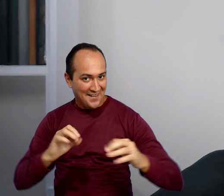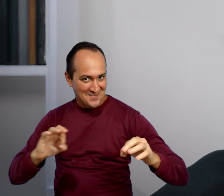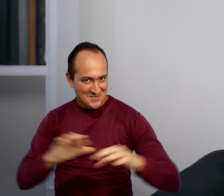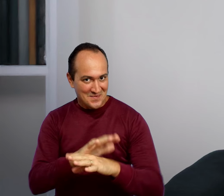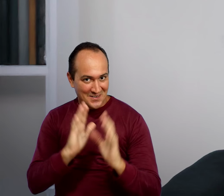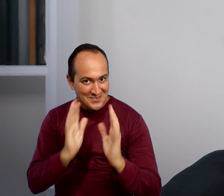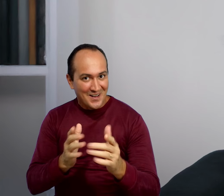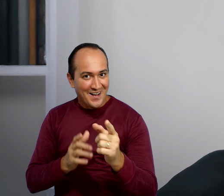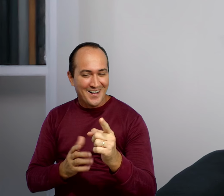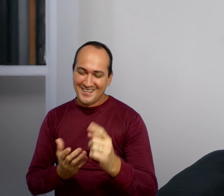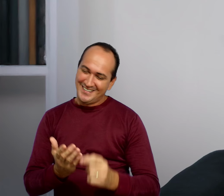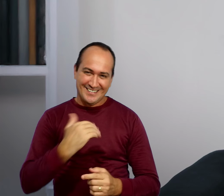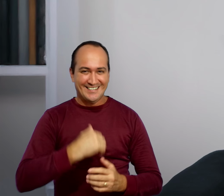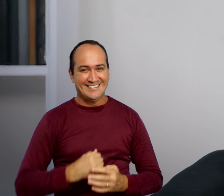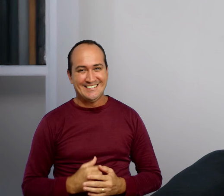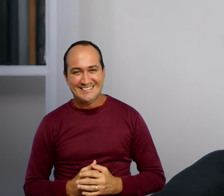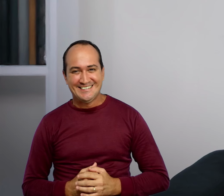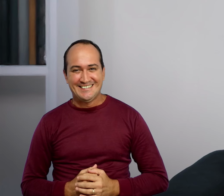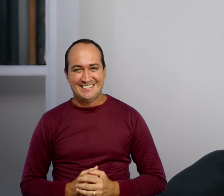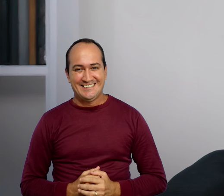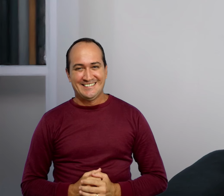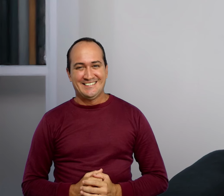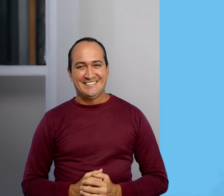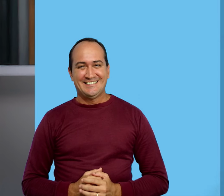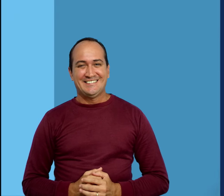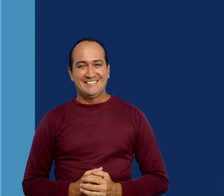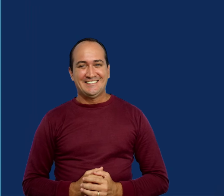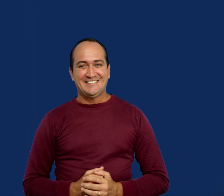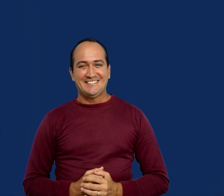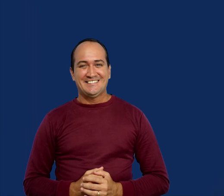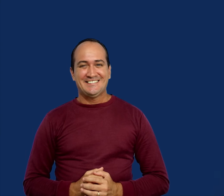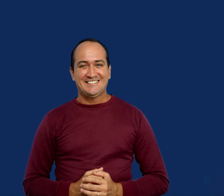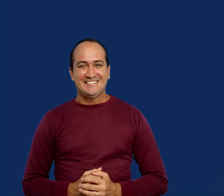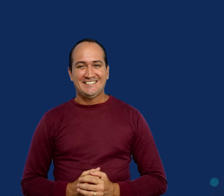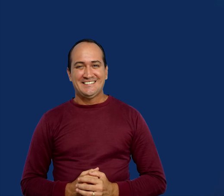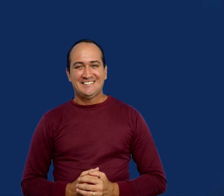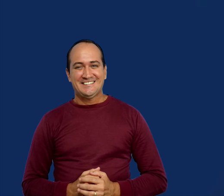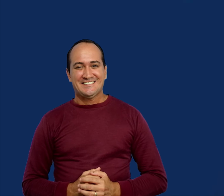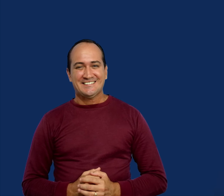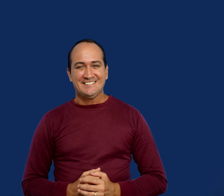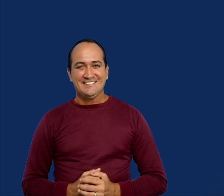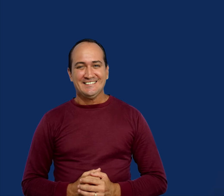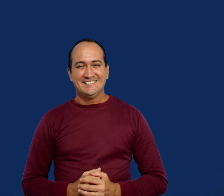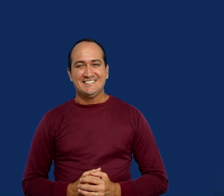para dar movimento e vida às suas fotos? Então, vamos começar?